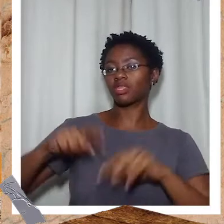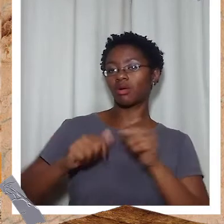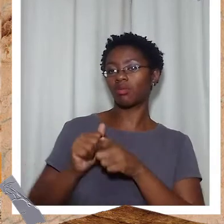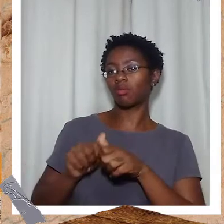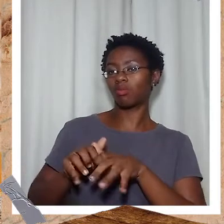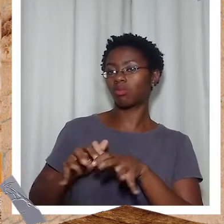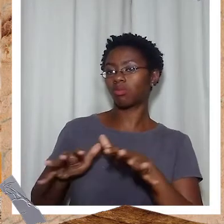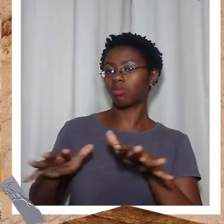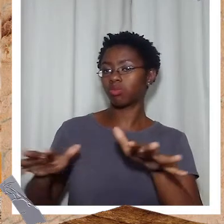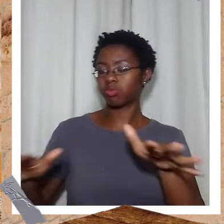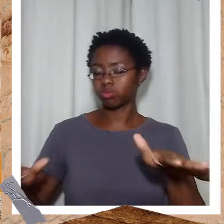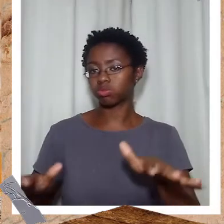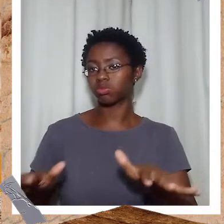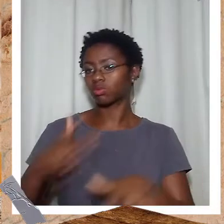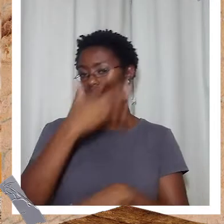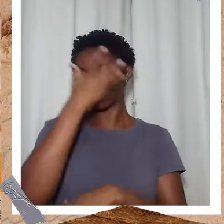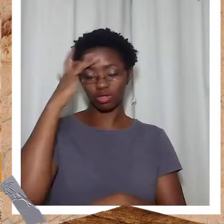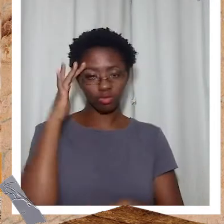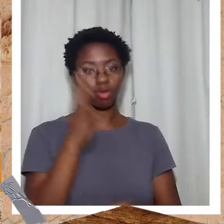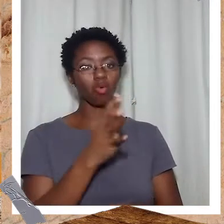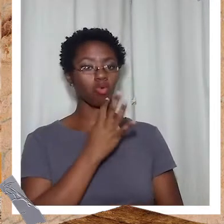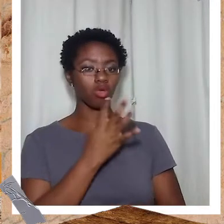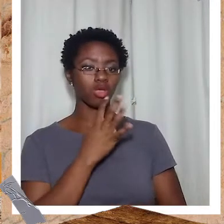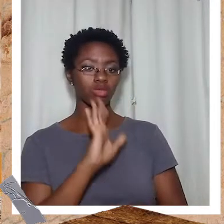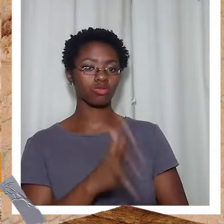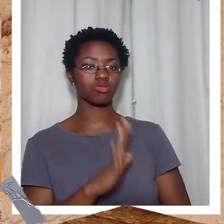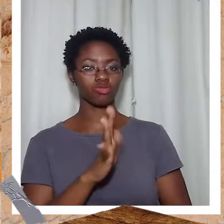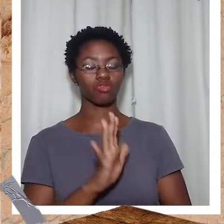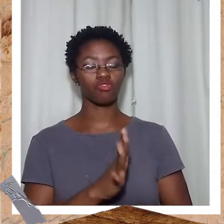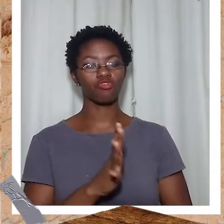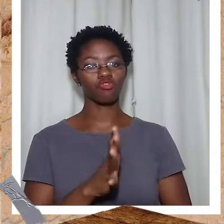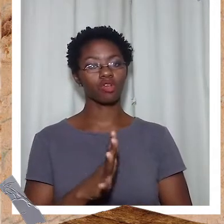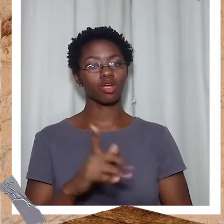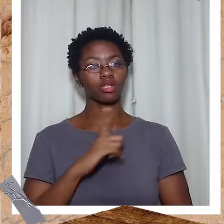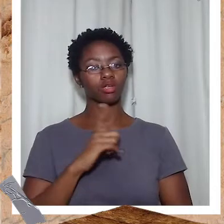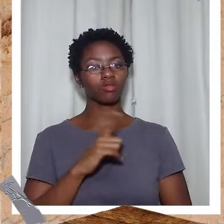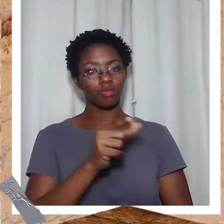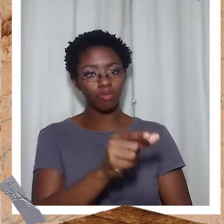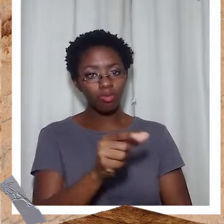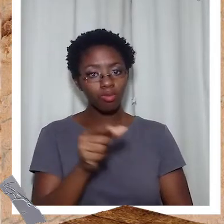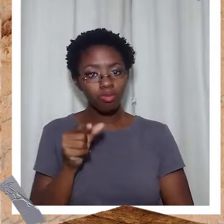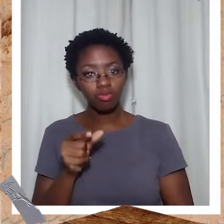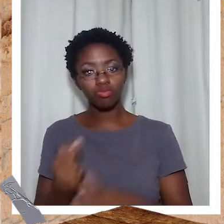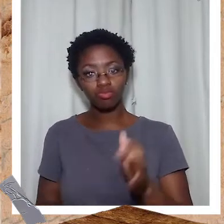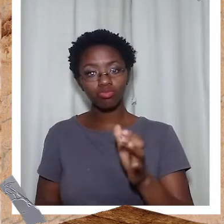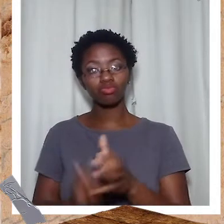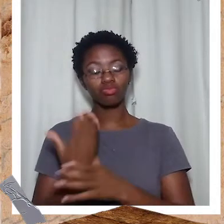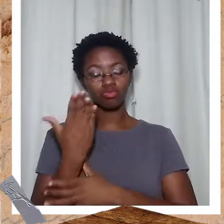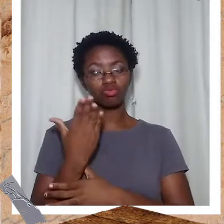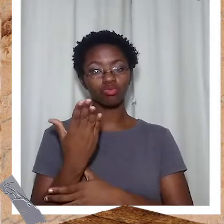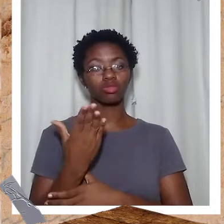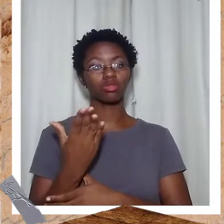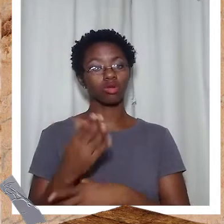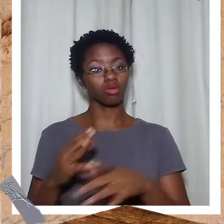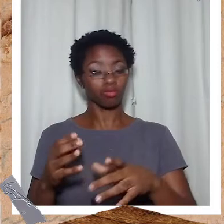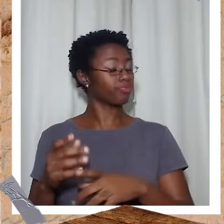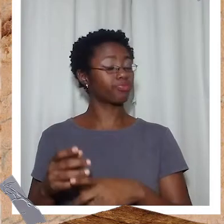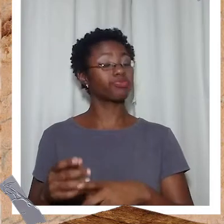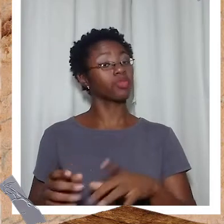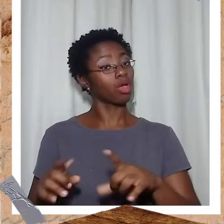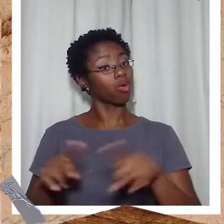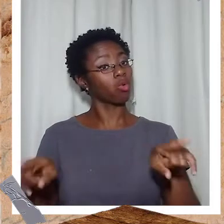é público, é conhecido o fato de que a gente tem uma parte do que deu origem ao Quarto de